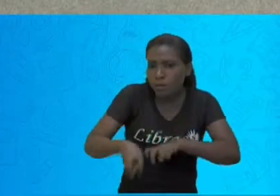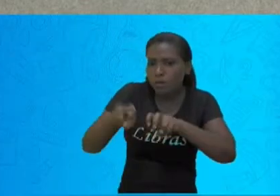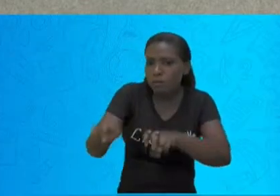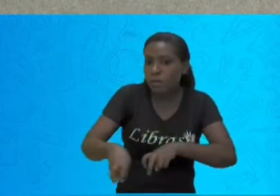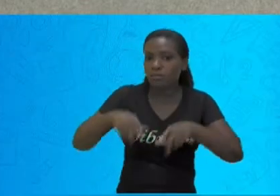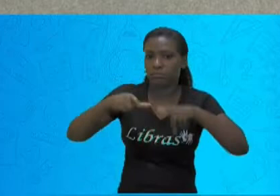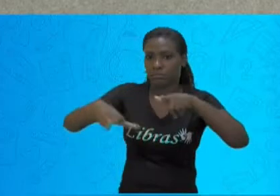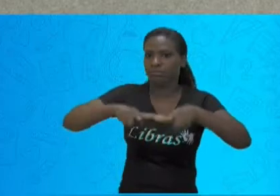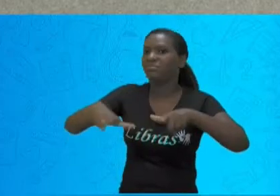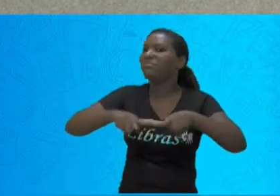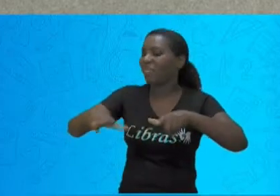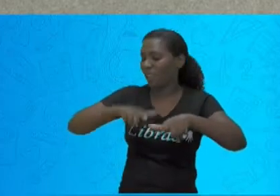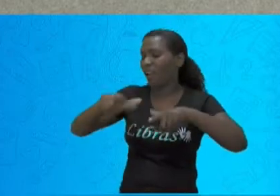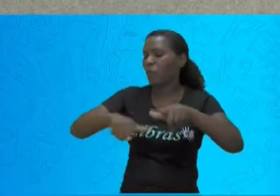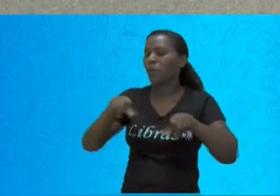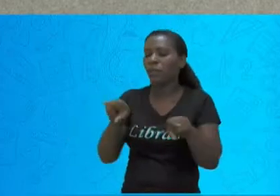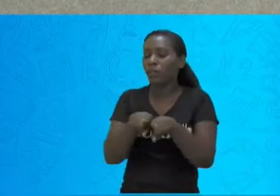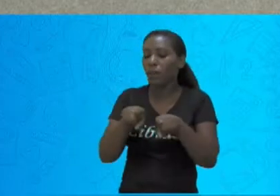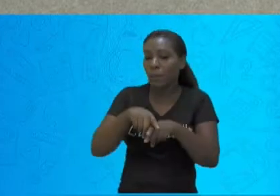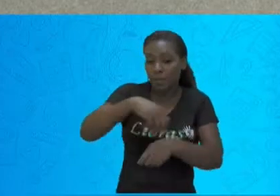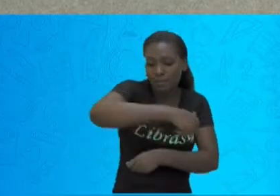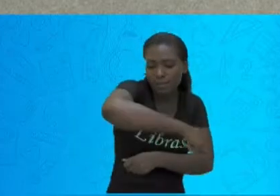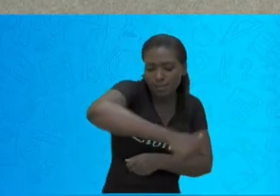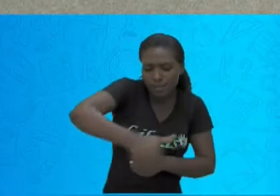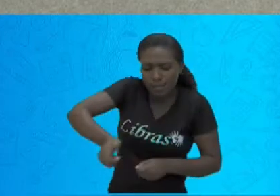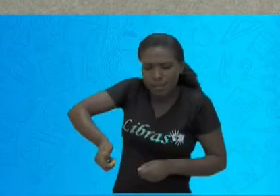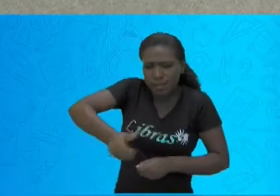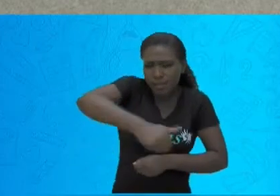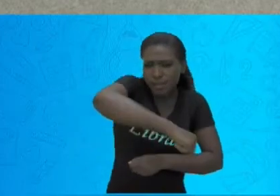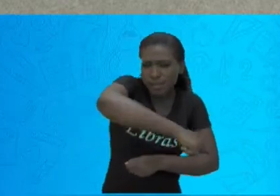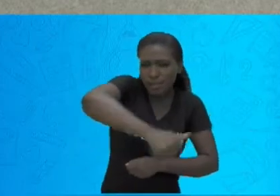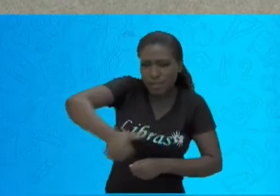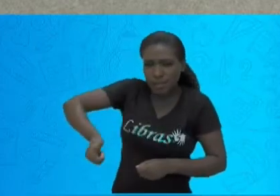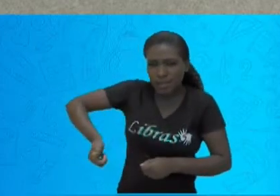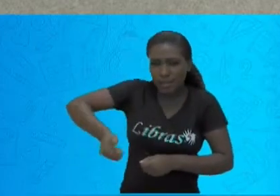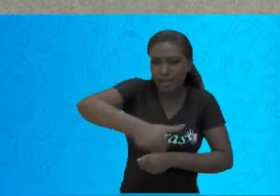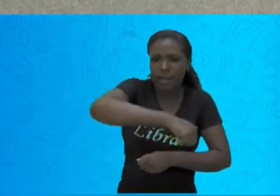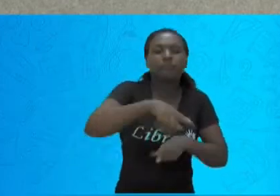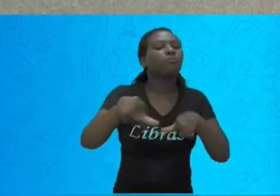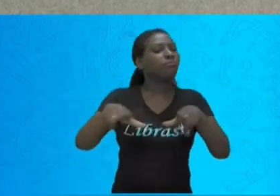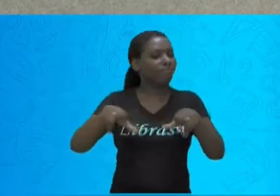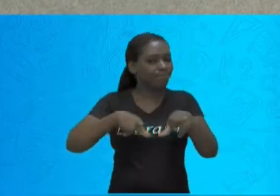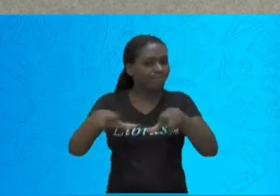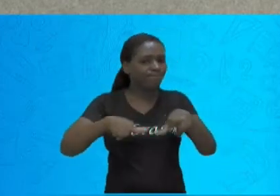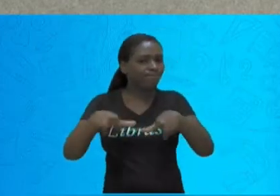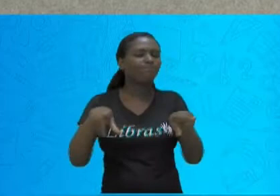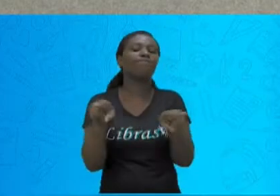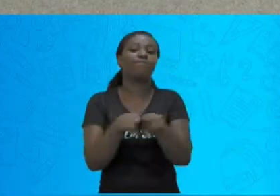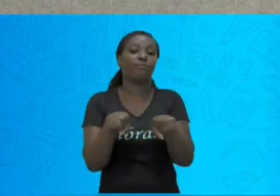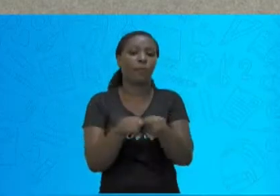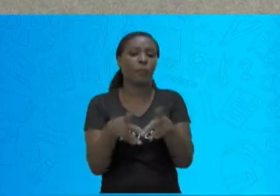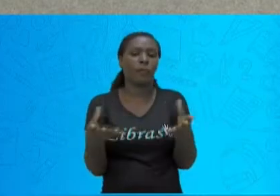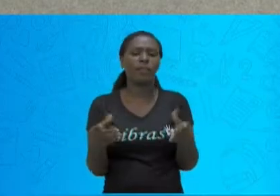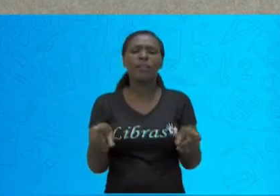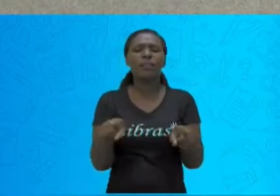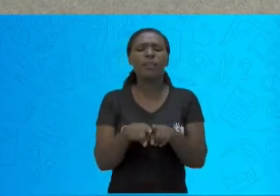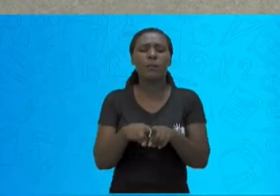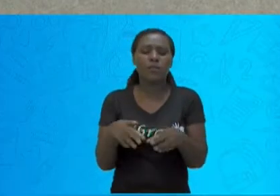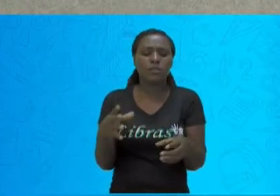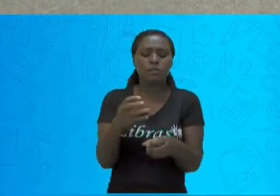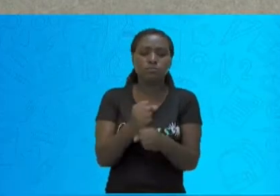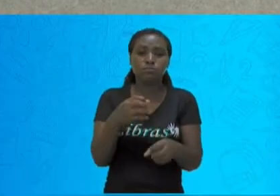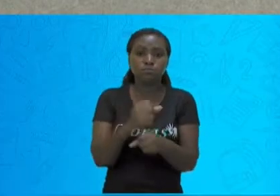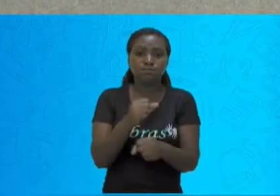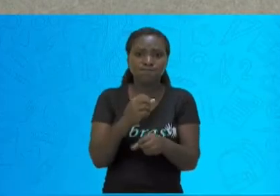um calendário, um sistema numérico, com o qual faziam cálculos matemáticos bem complexos.